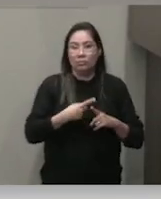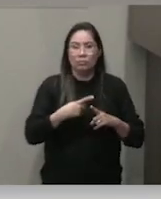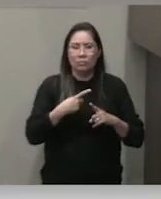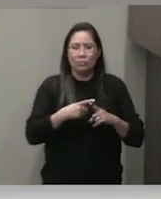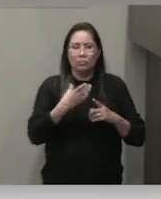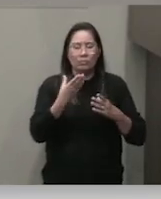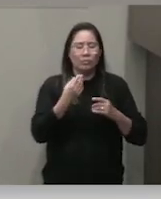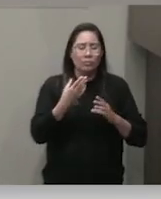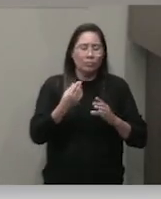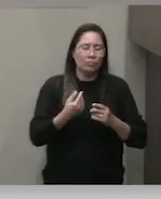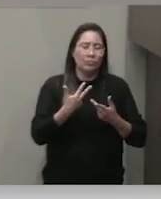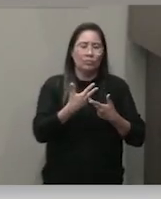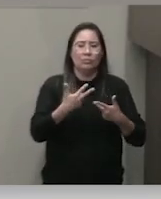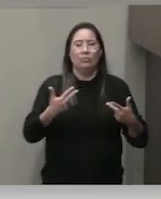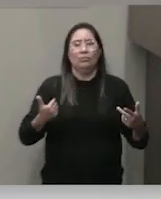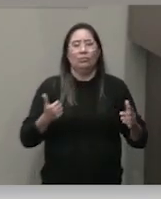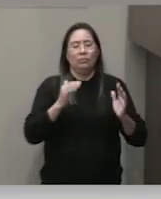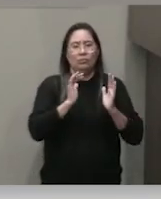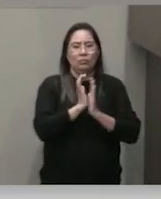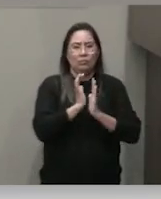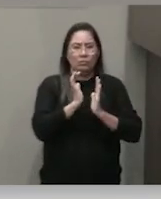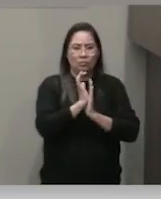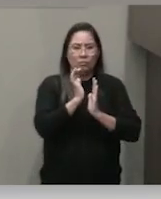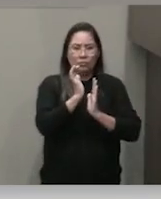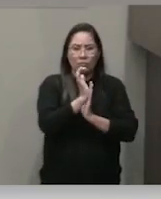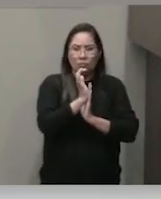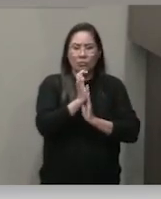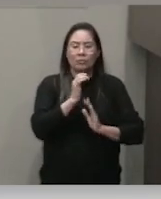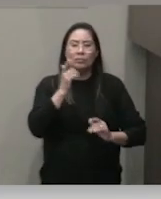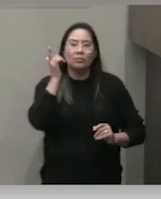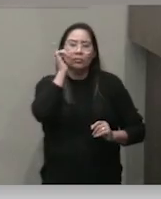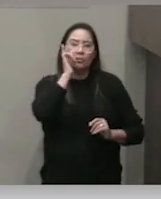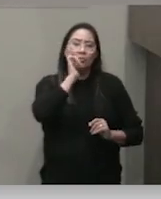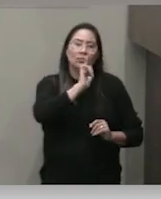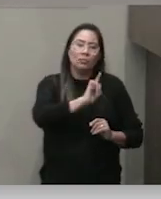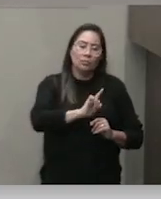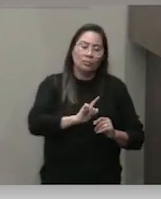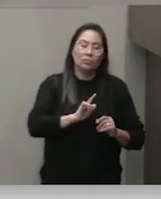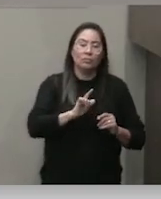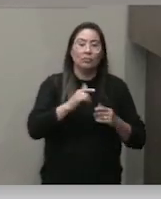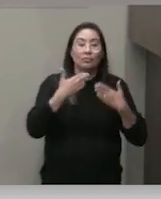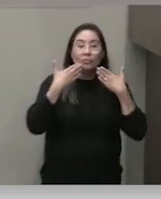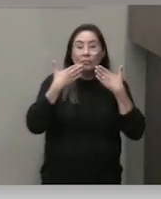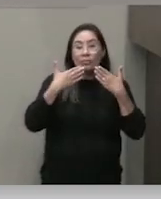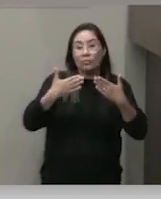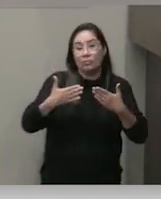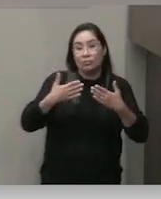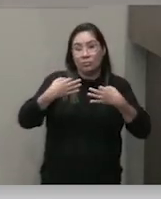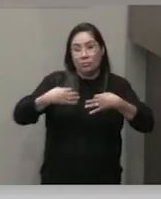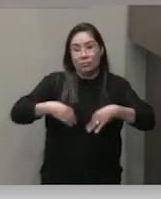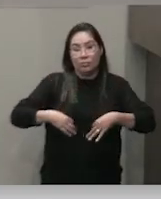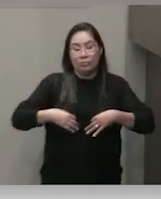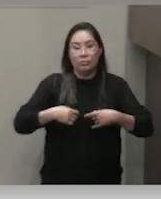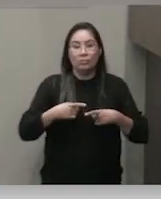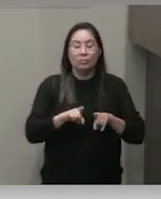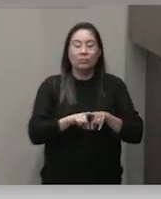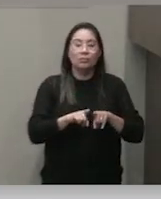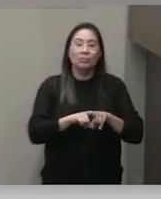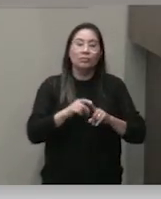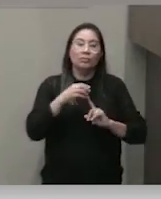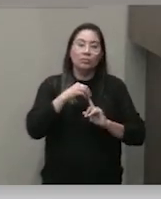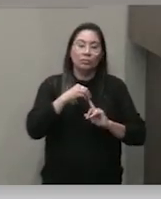burocrático. Porque o poder público ele tem essa burocracia com a busca de trazer legalidade e transparência e,